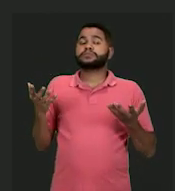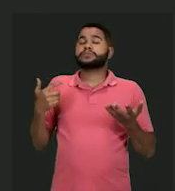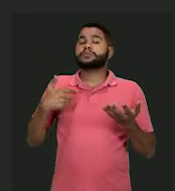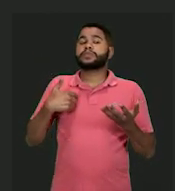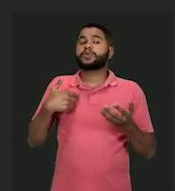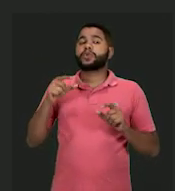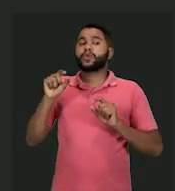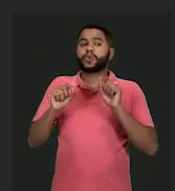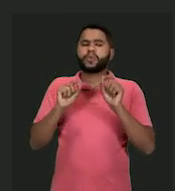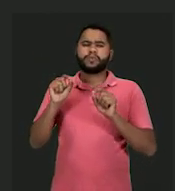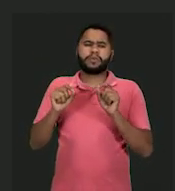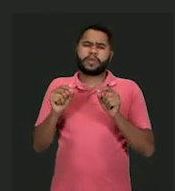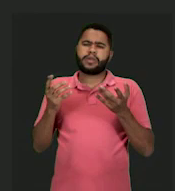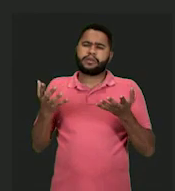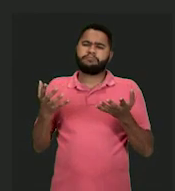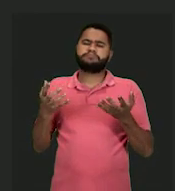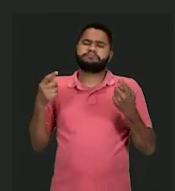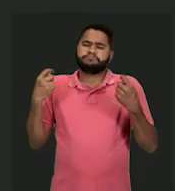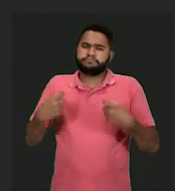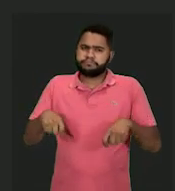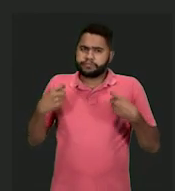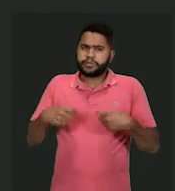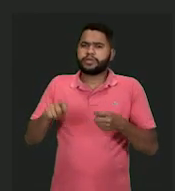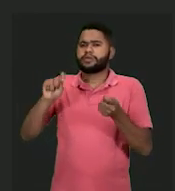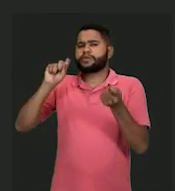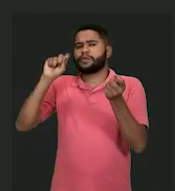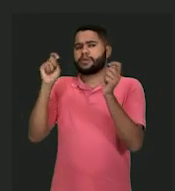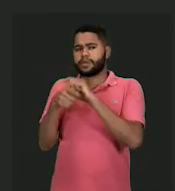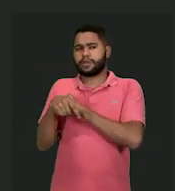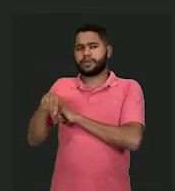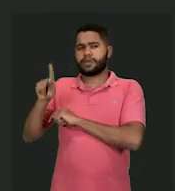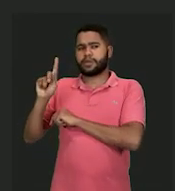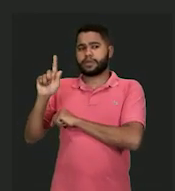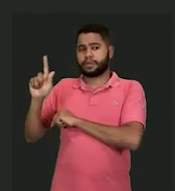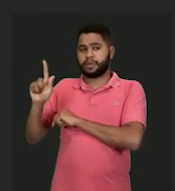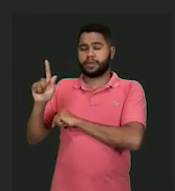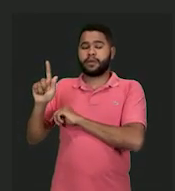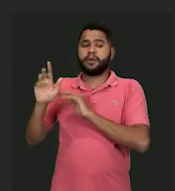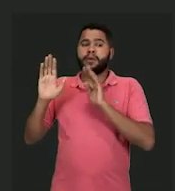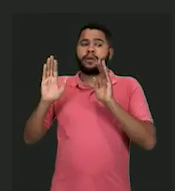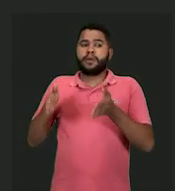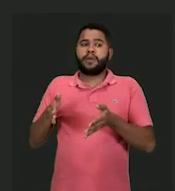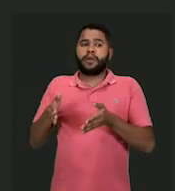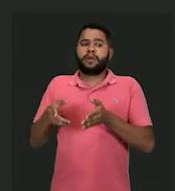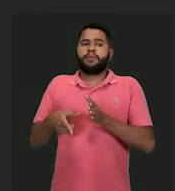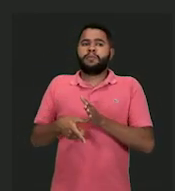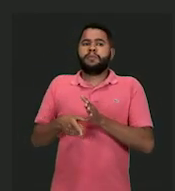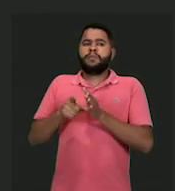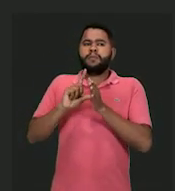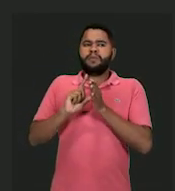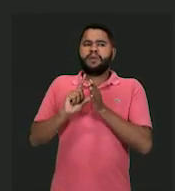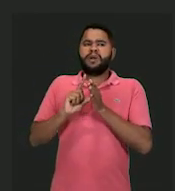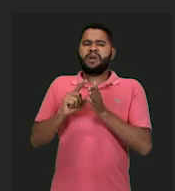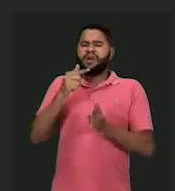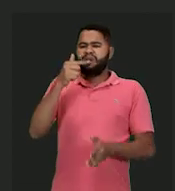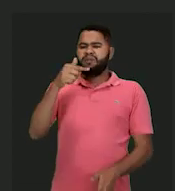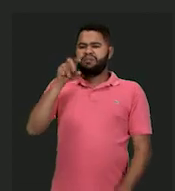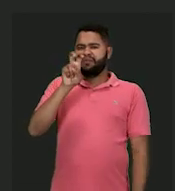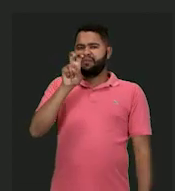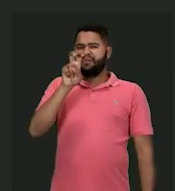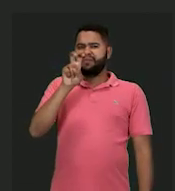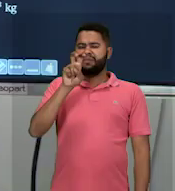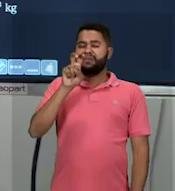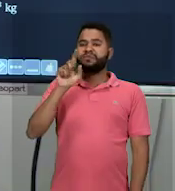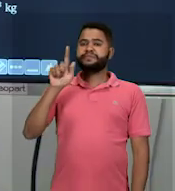fiz? Como de qualquer forma nós vamos ter que converter para quilograma, eu já converti de uma vez, né? 75 gramas